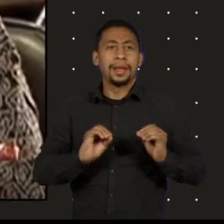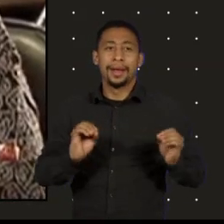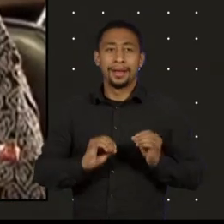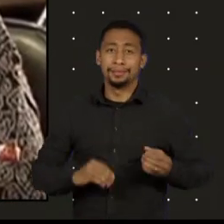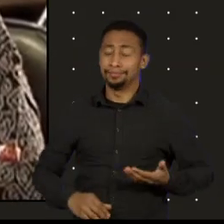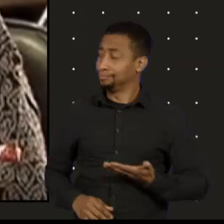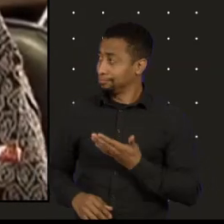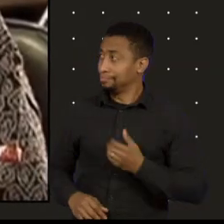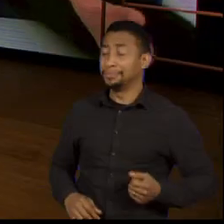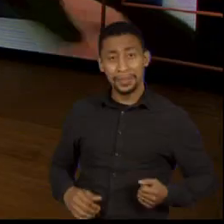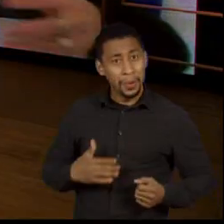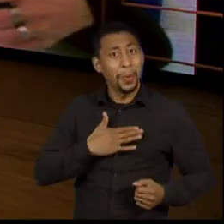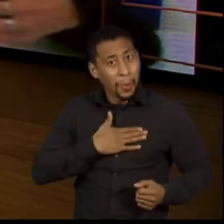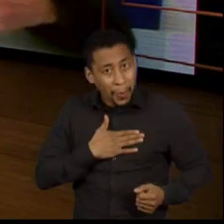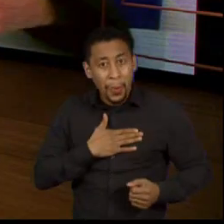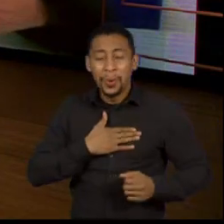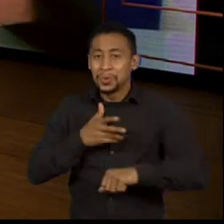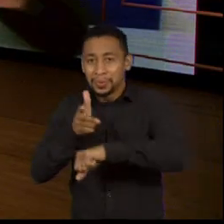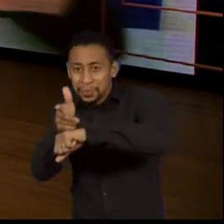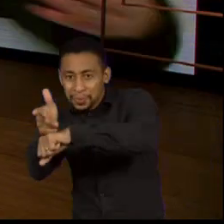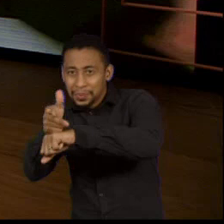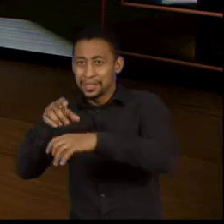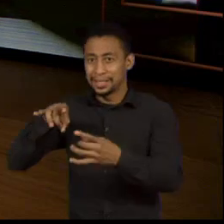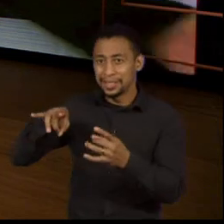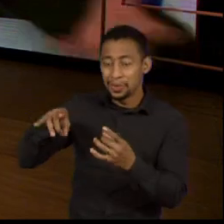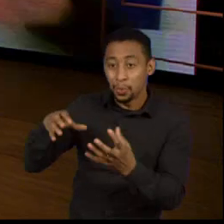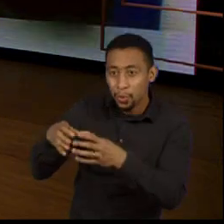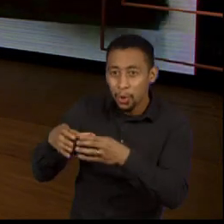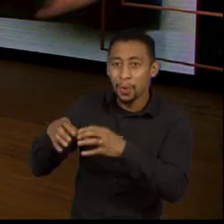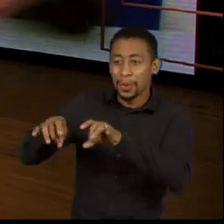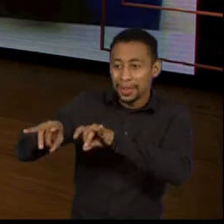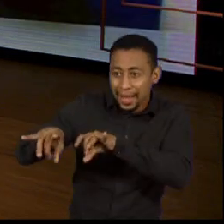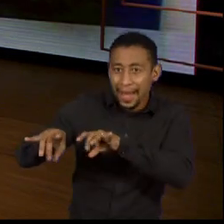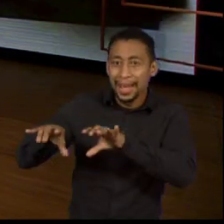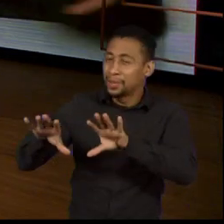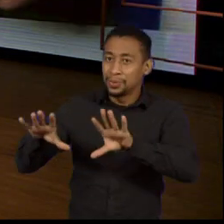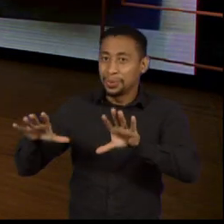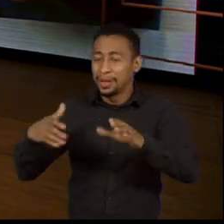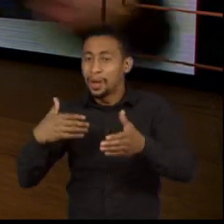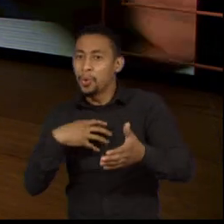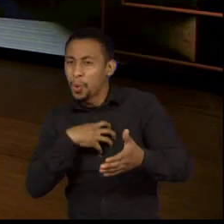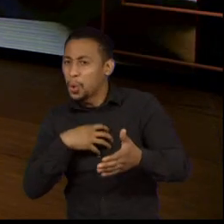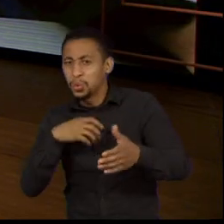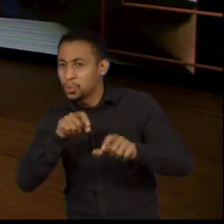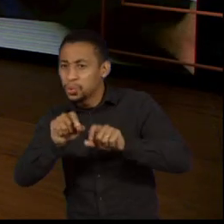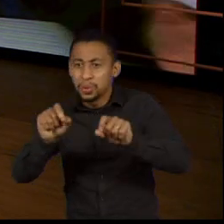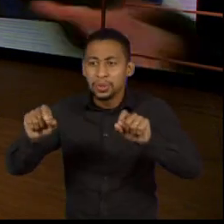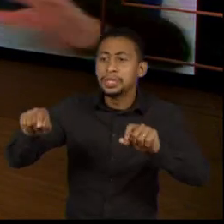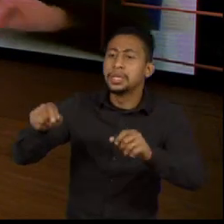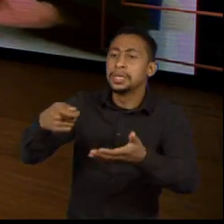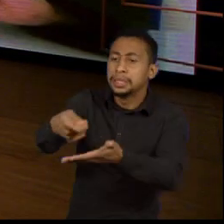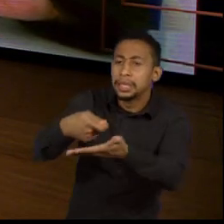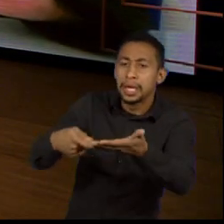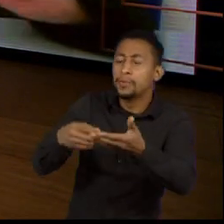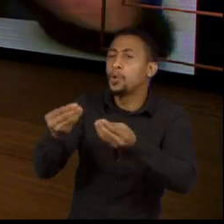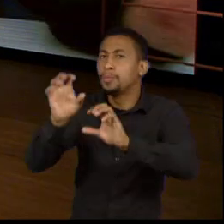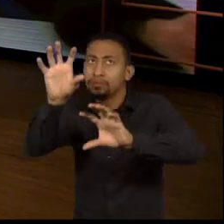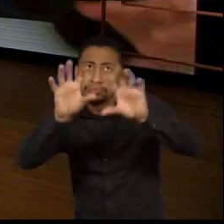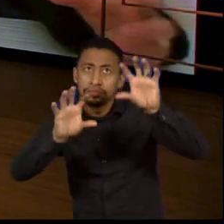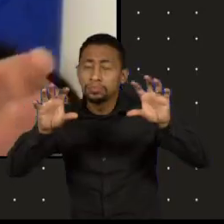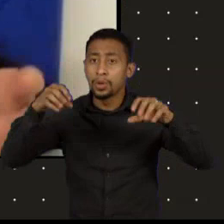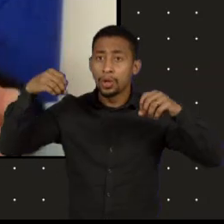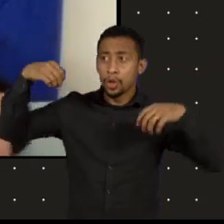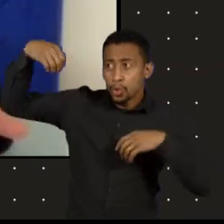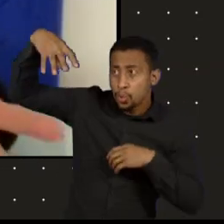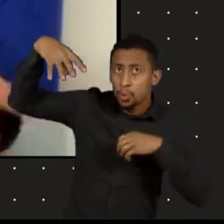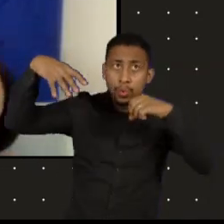reconheço, gosto dos técnicos, gosto da técnica, gosto do lado de fora, como é que se faz um cenário, como é que se monta uma luz.